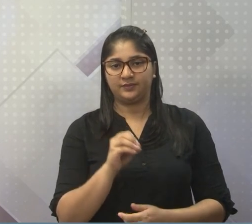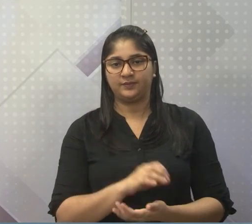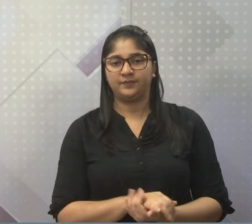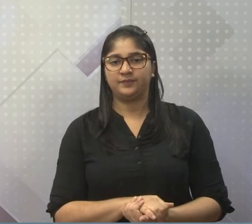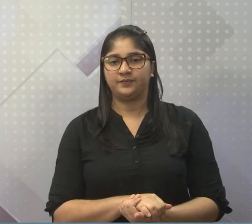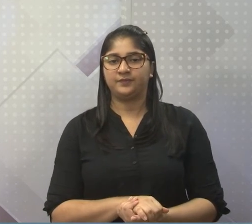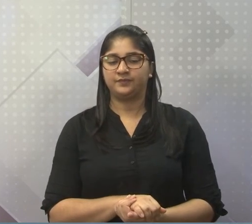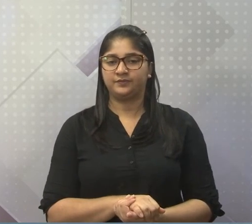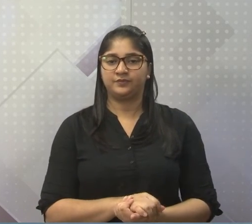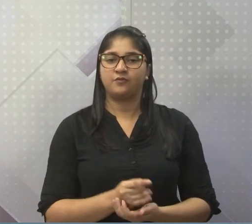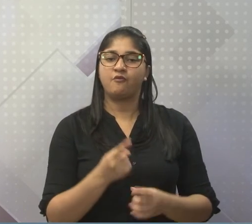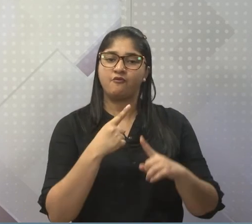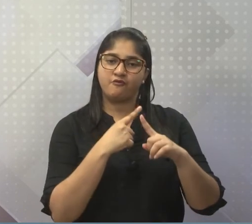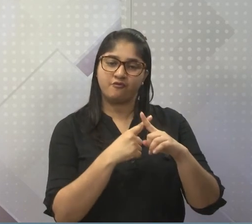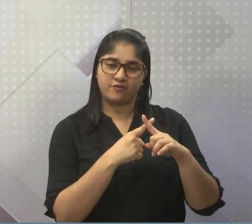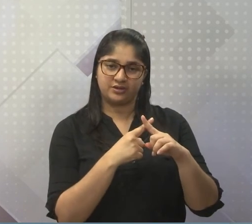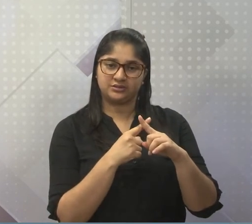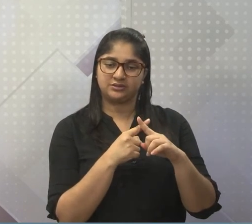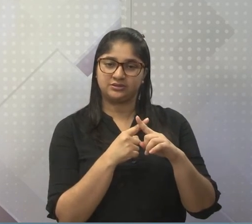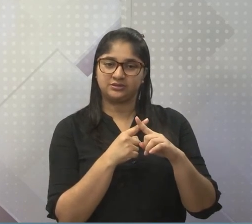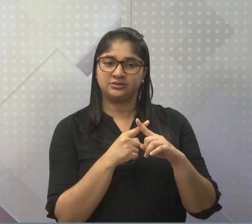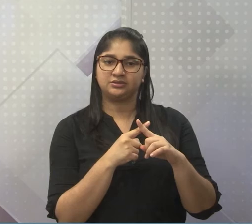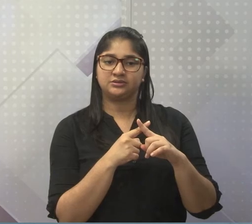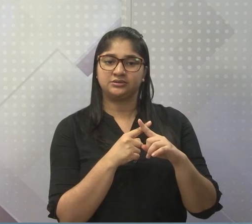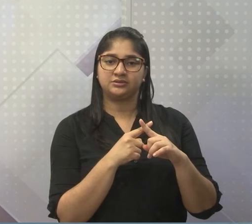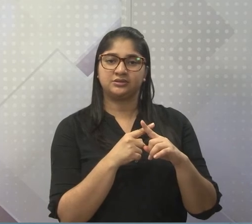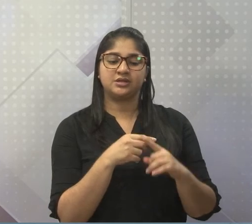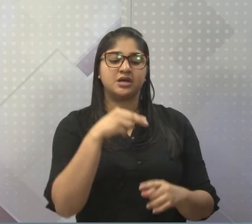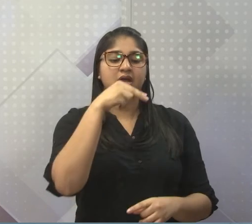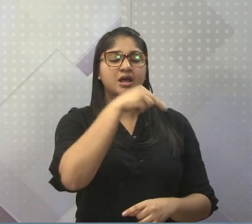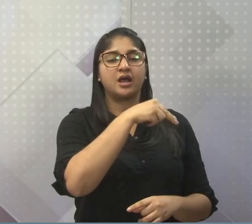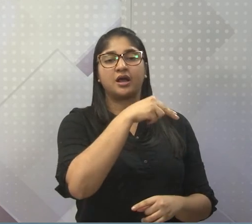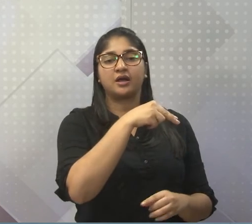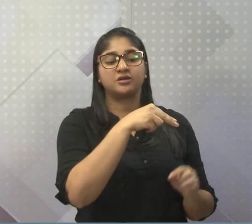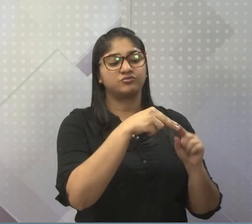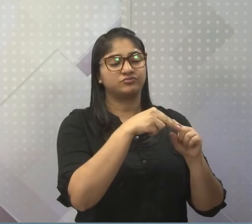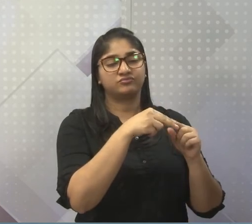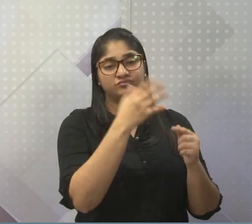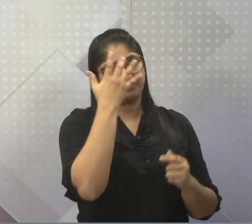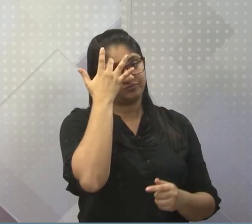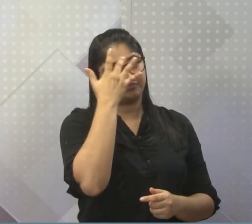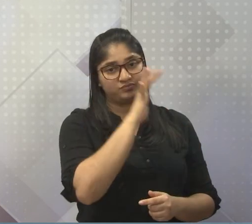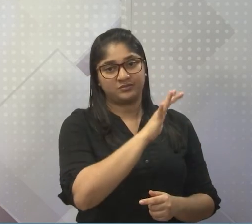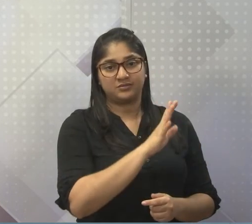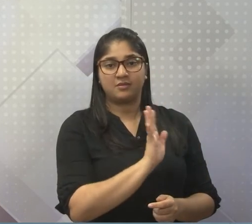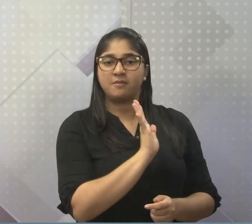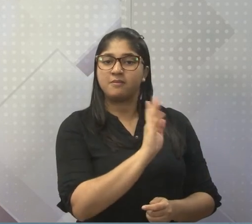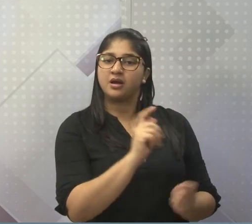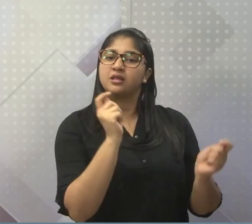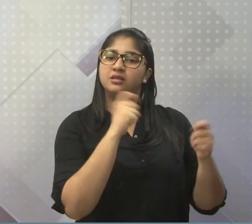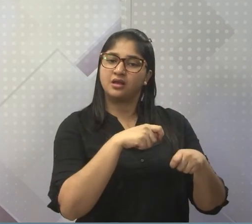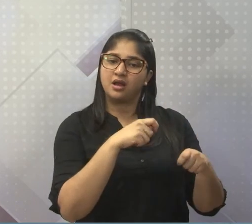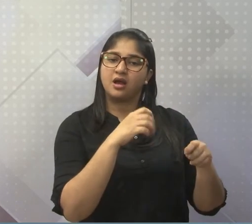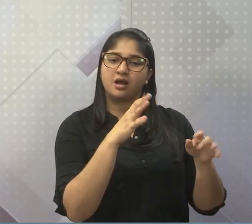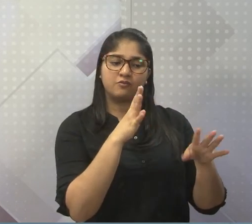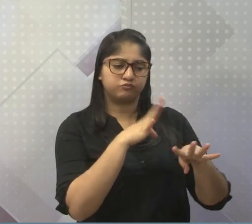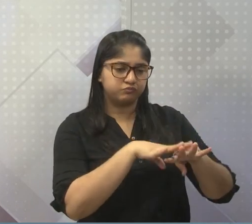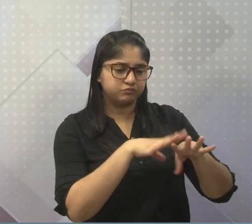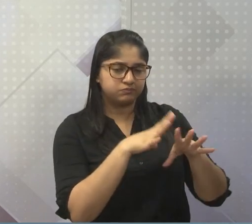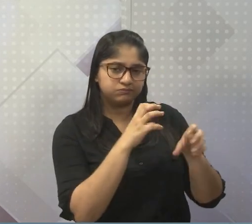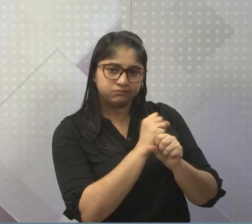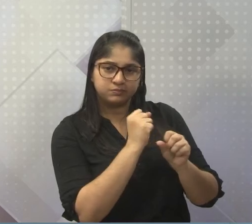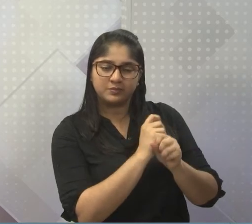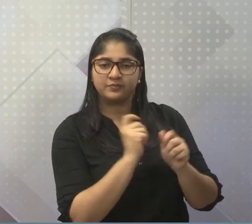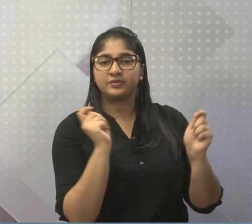10 vezes, quanto vale o meu N? Não sei, mas eu posso calcular, não posso?